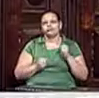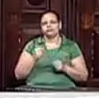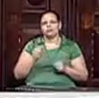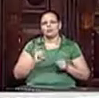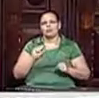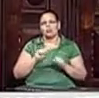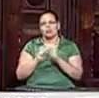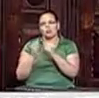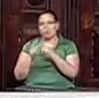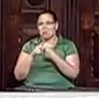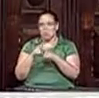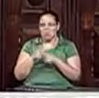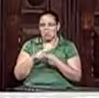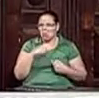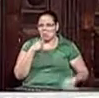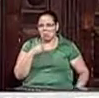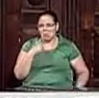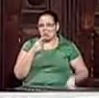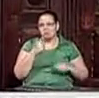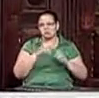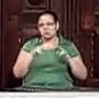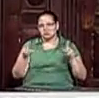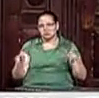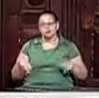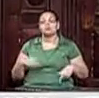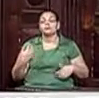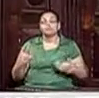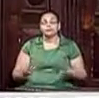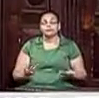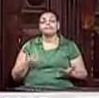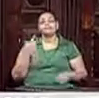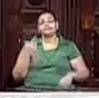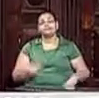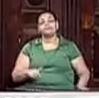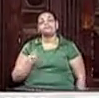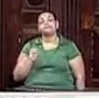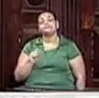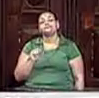etc. Aí você associa isso